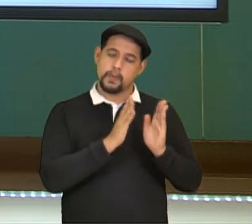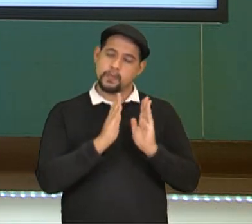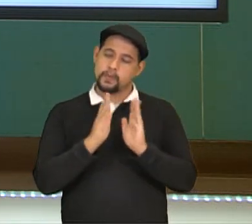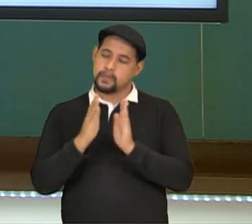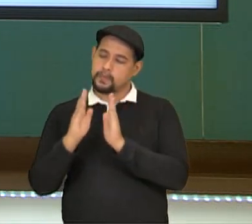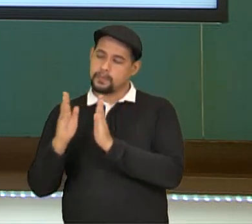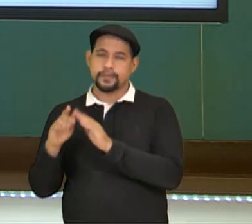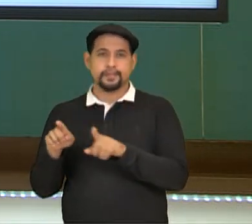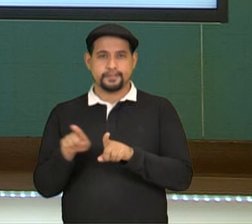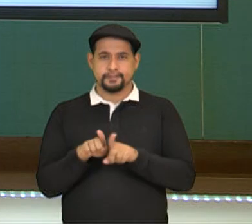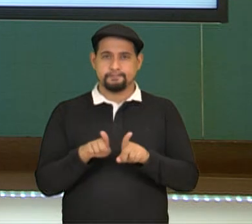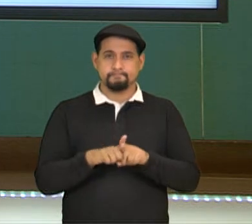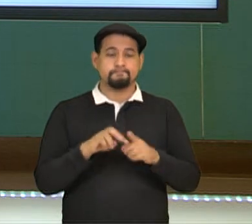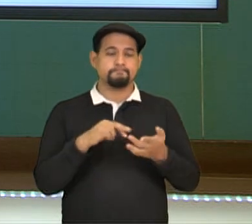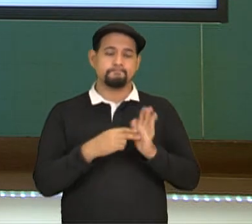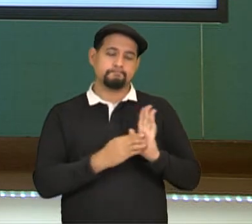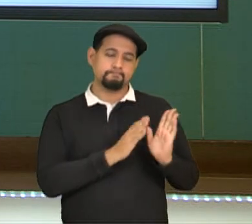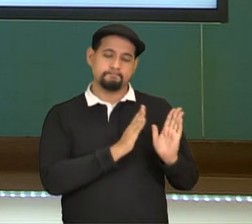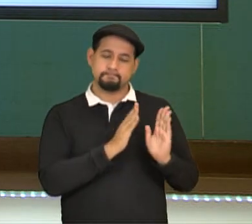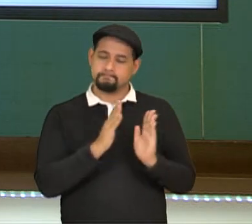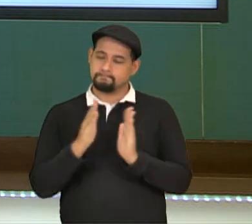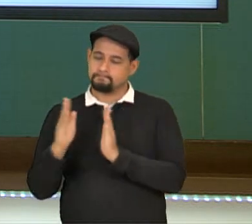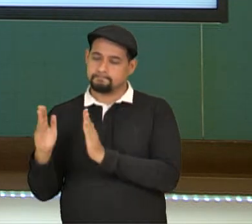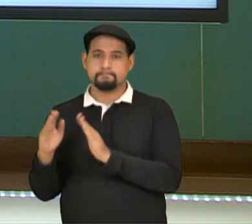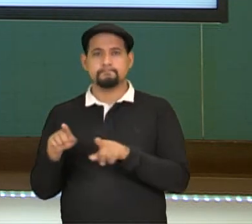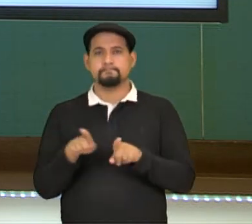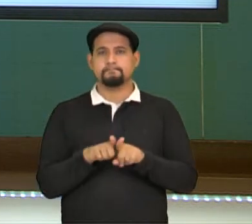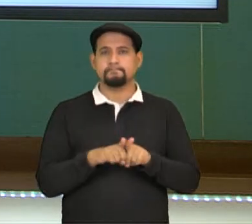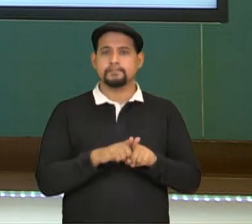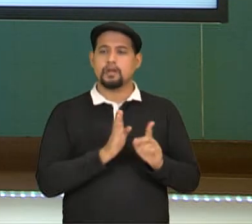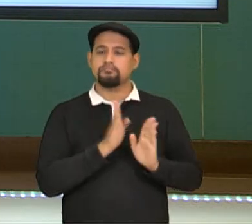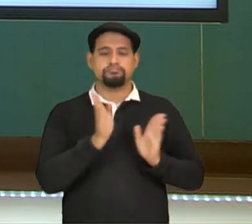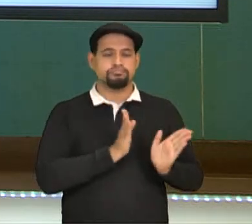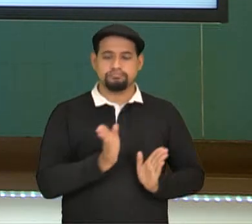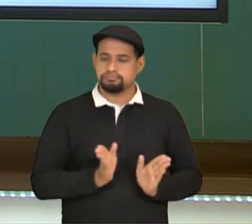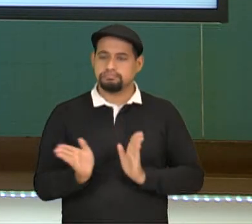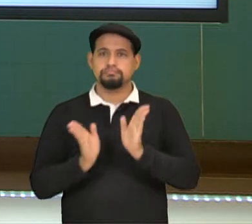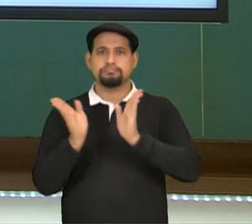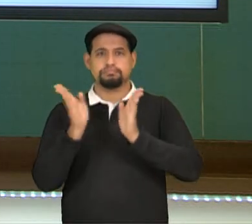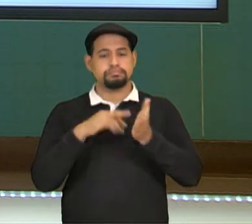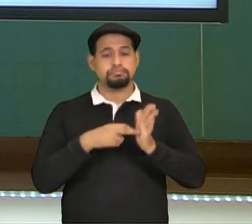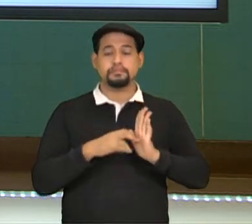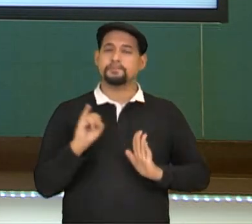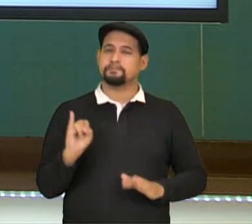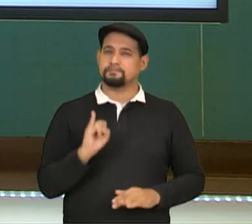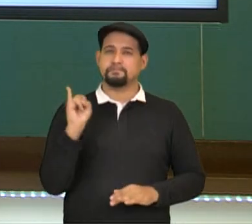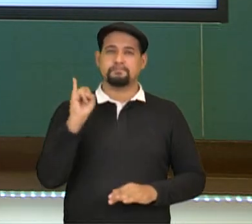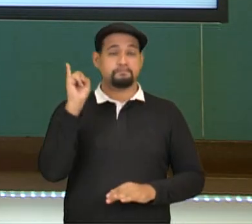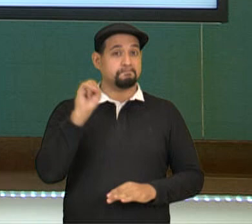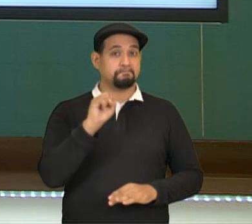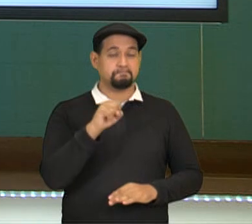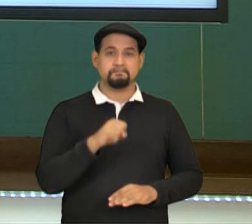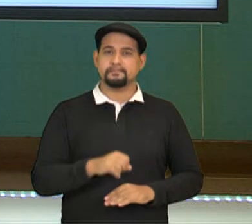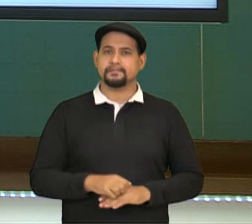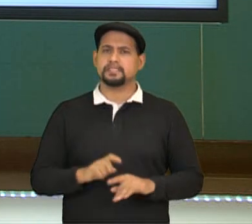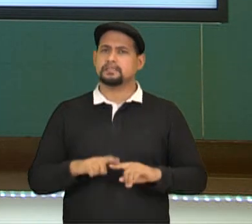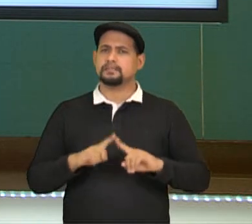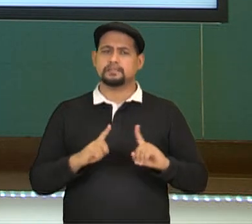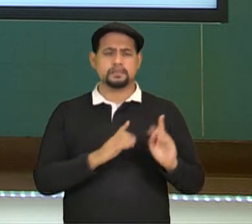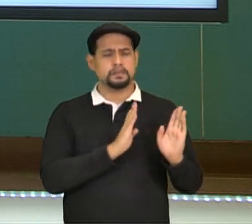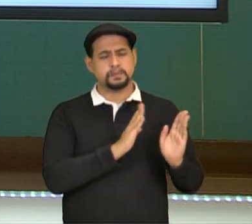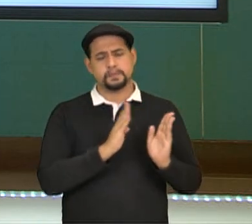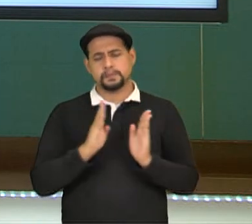porta do Oriente. Constantinopla se torna uma passagem, uma questão para rotas comerciais, ela se torna muito importante, tá? Então, para